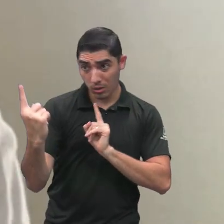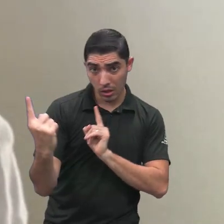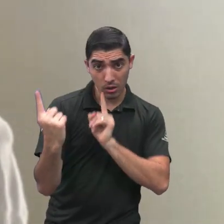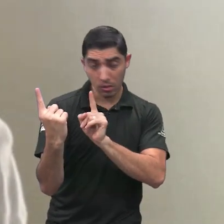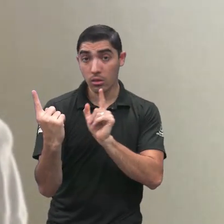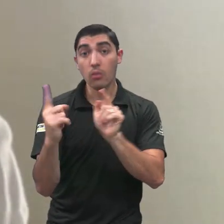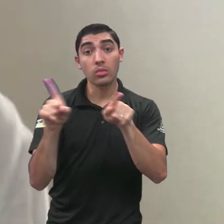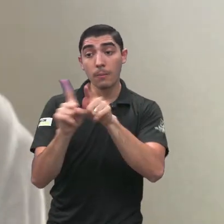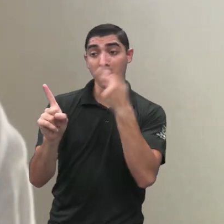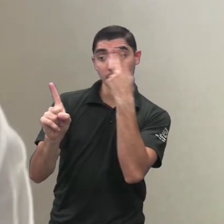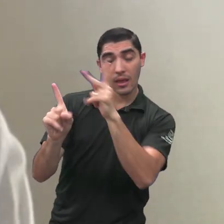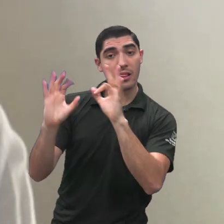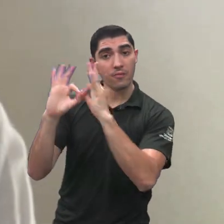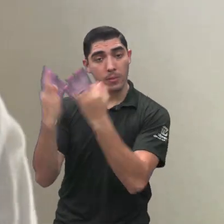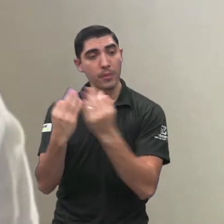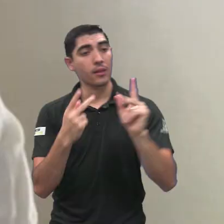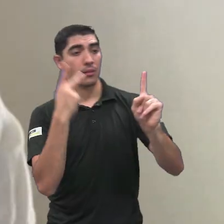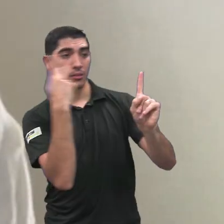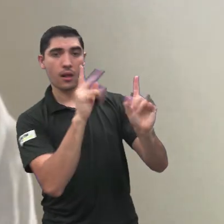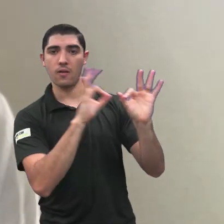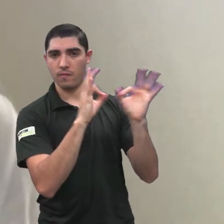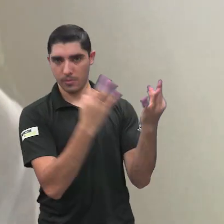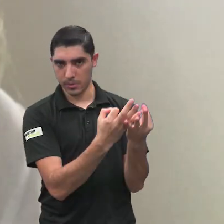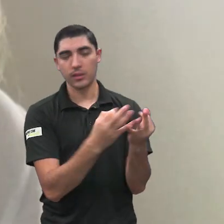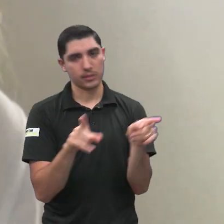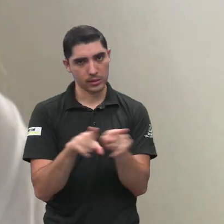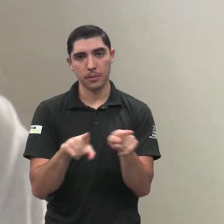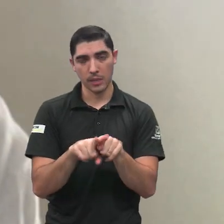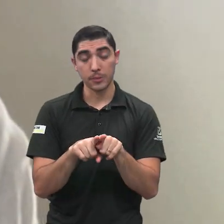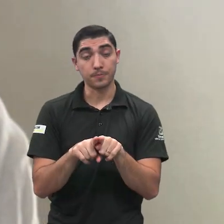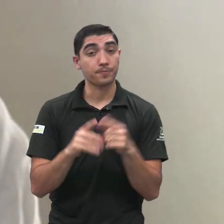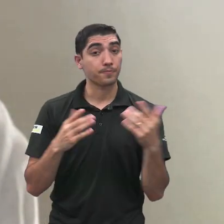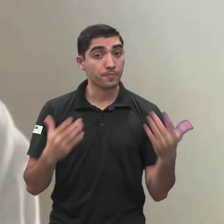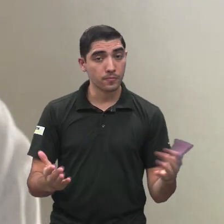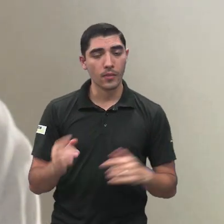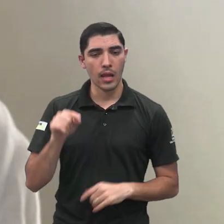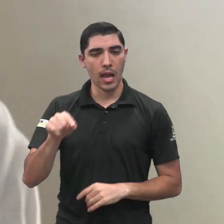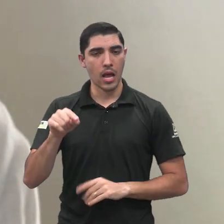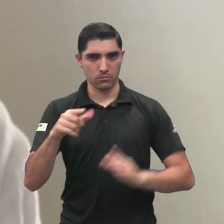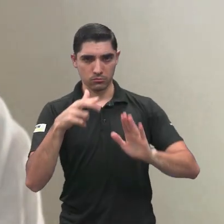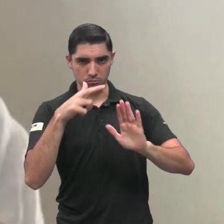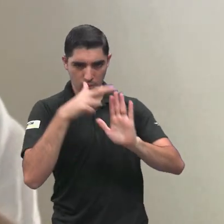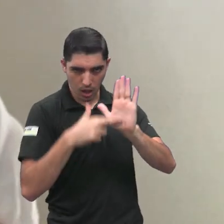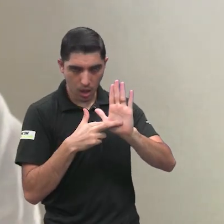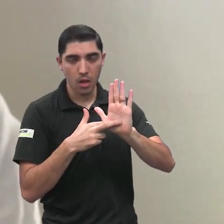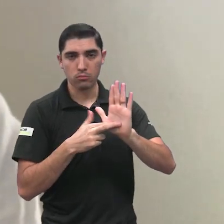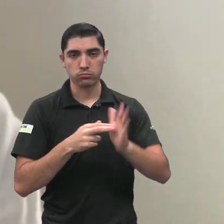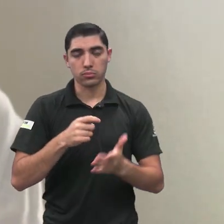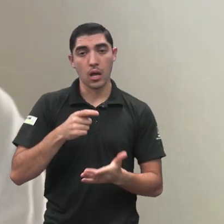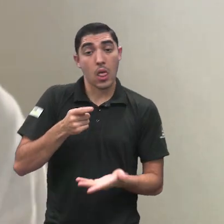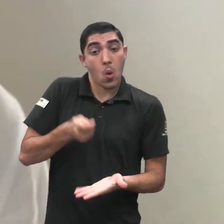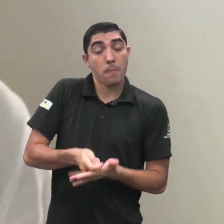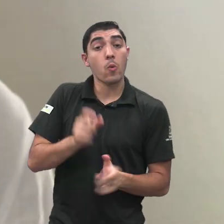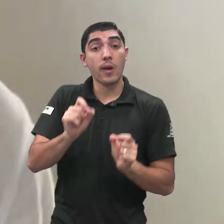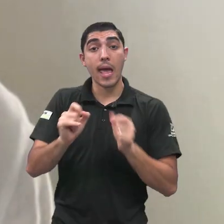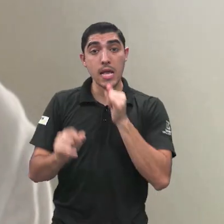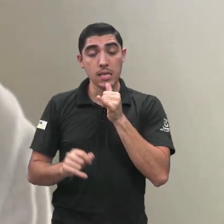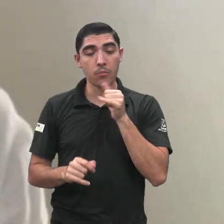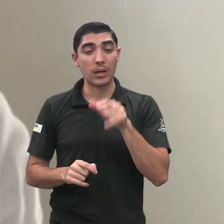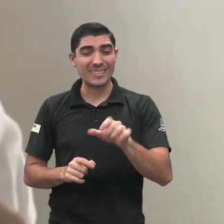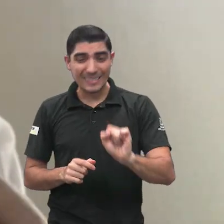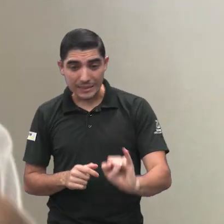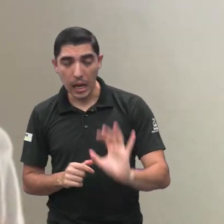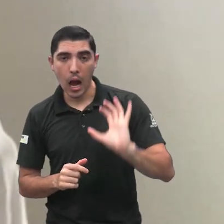paterna e a família materna. A pensão, ela é estabelecida a partir do momento em que o convívio da criança com a família é